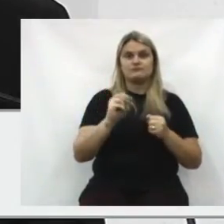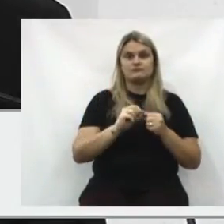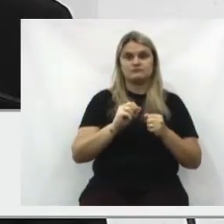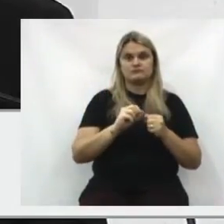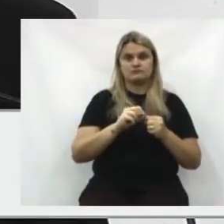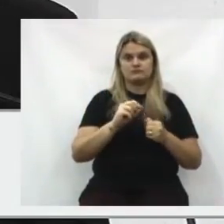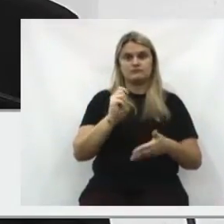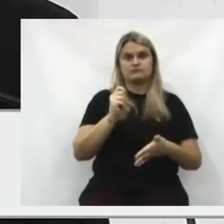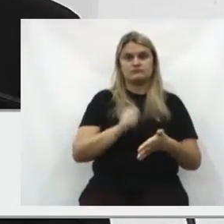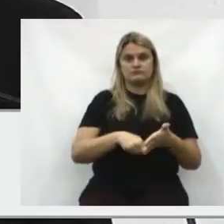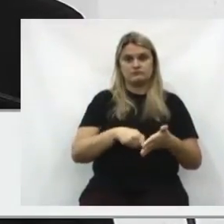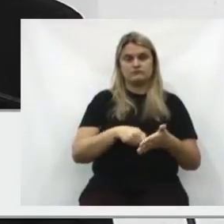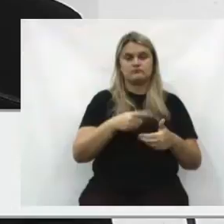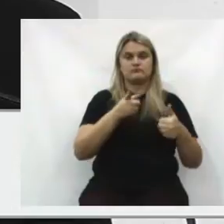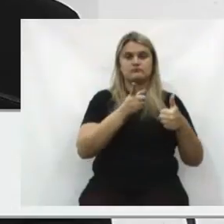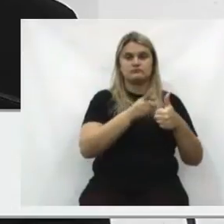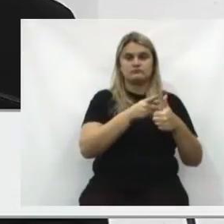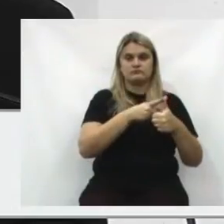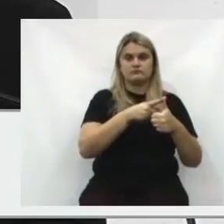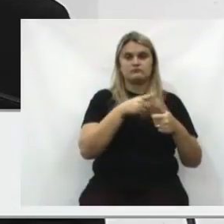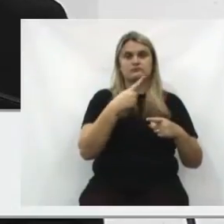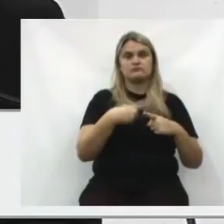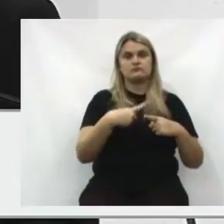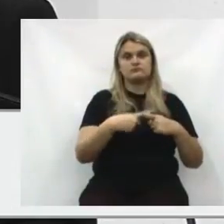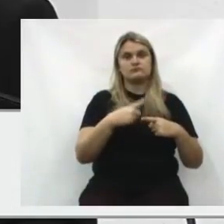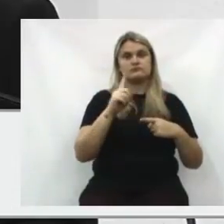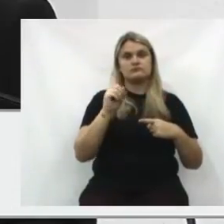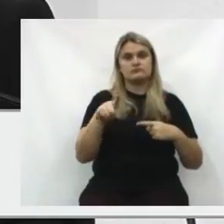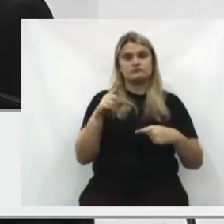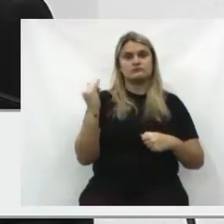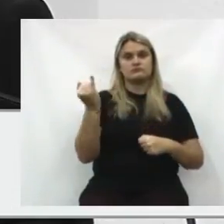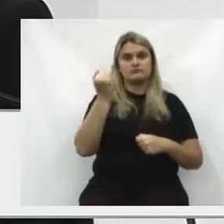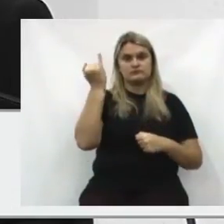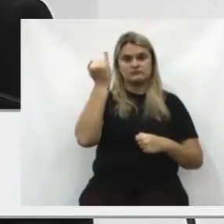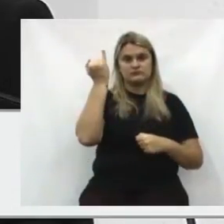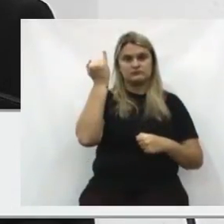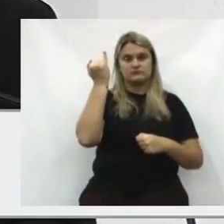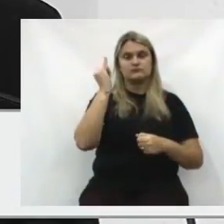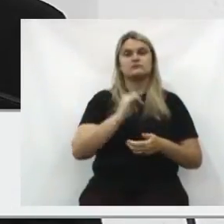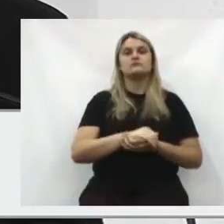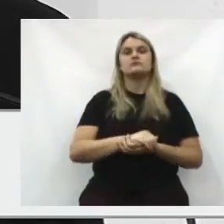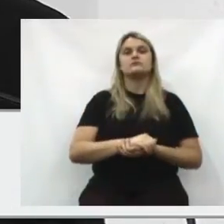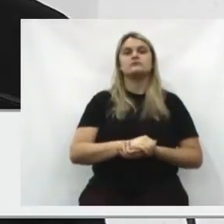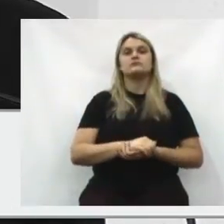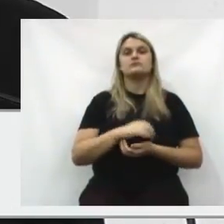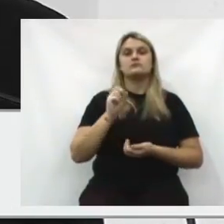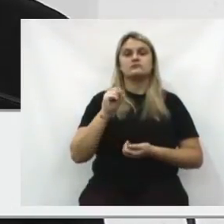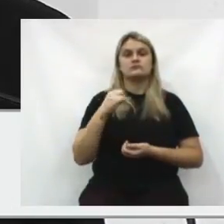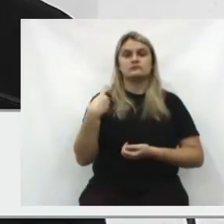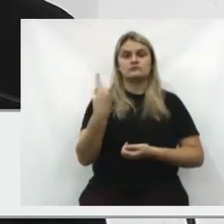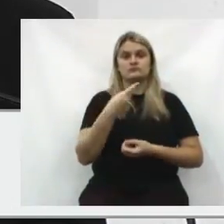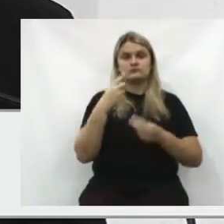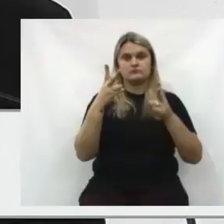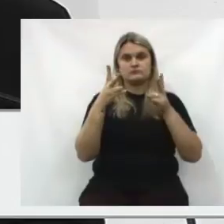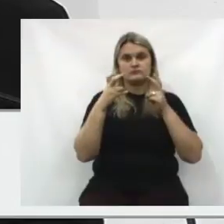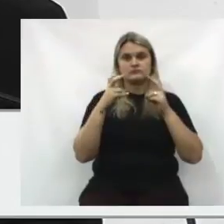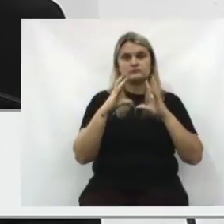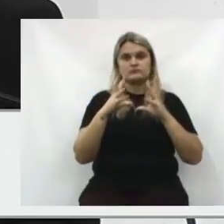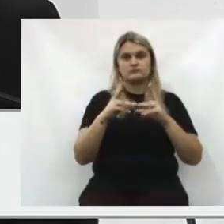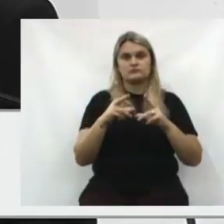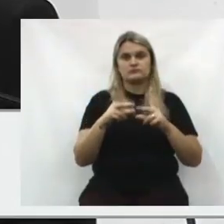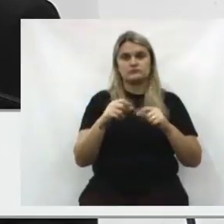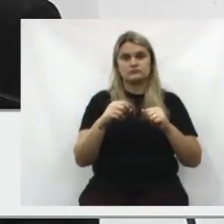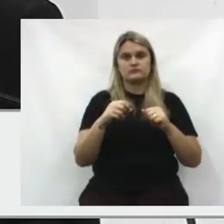nós fazermos essa contratação. Primeiro, porque ela é de extrema importância. Se